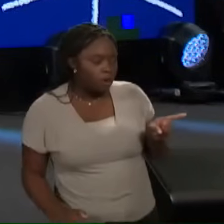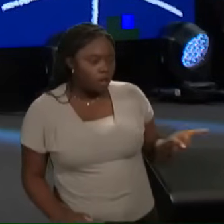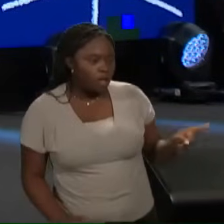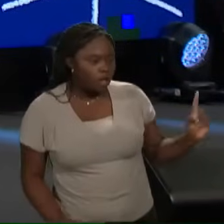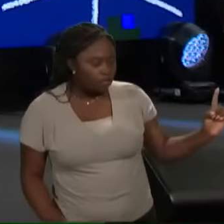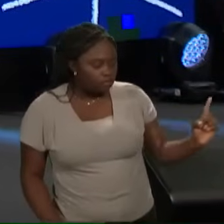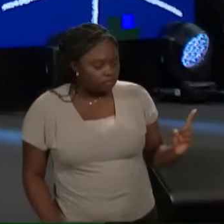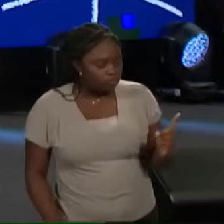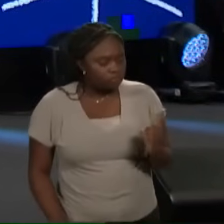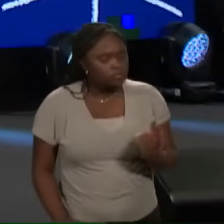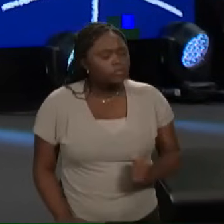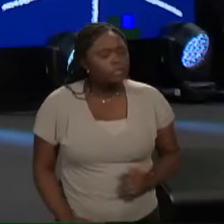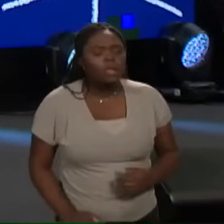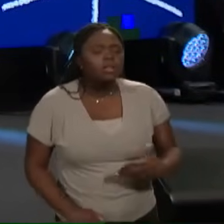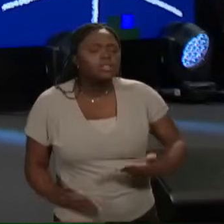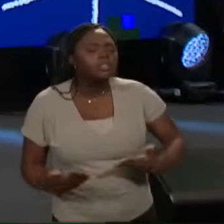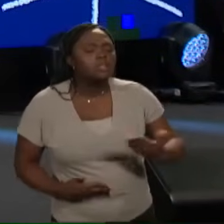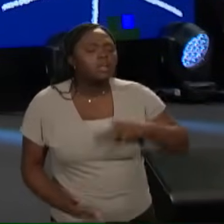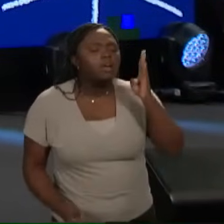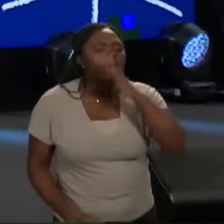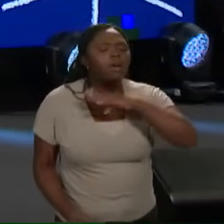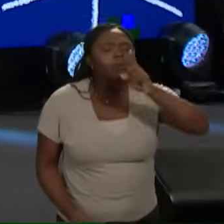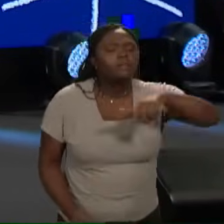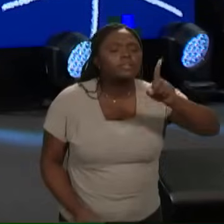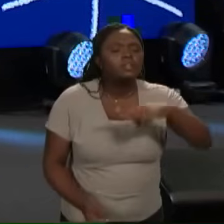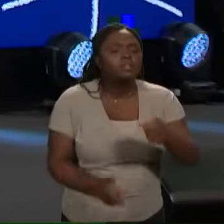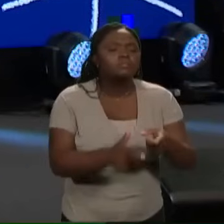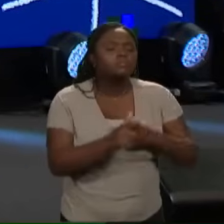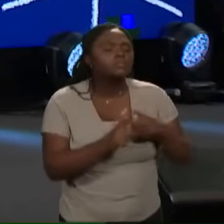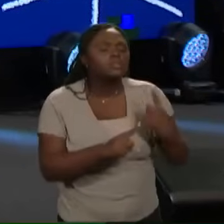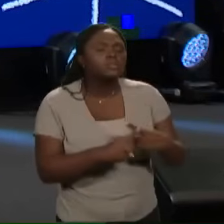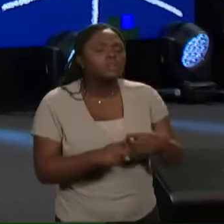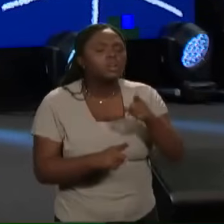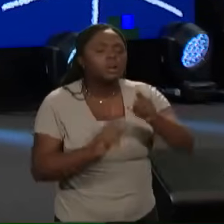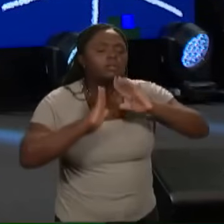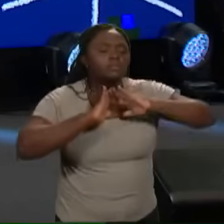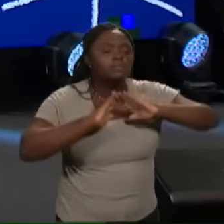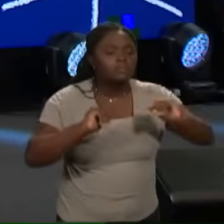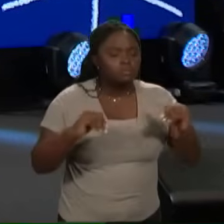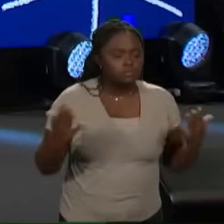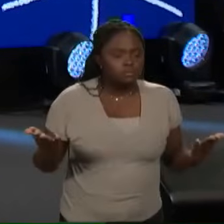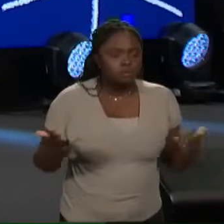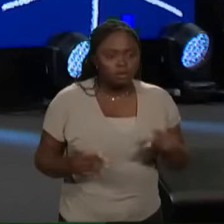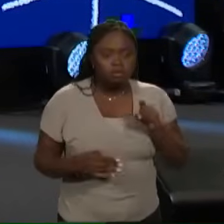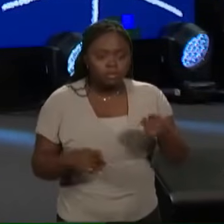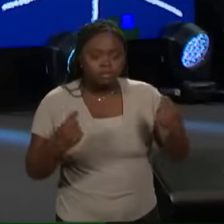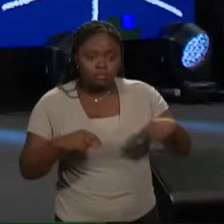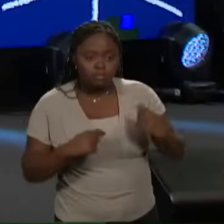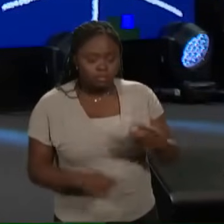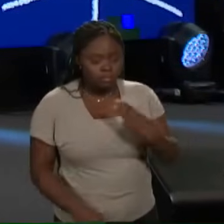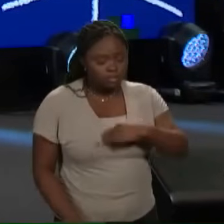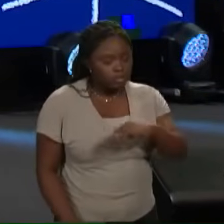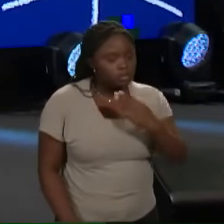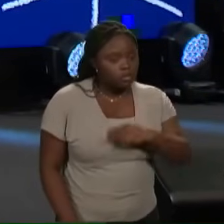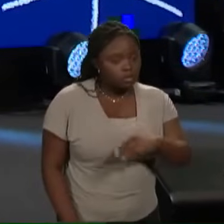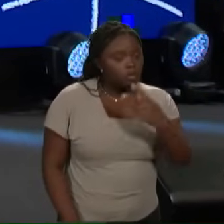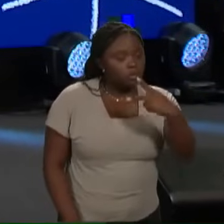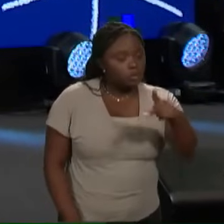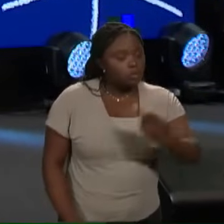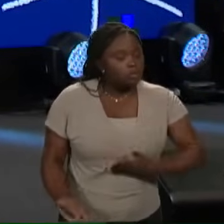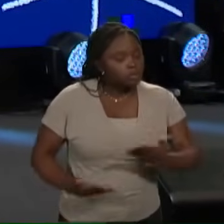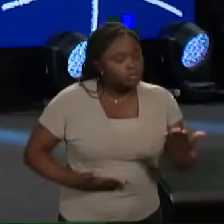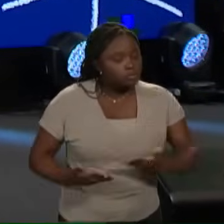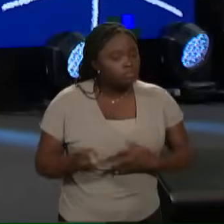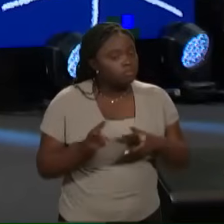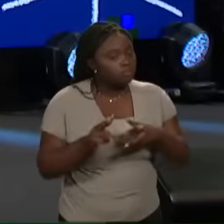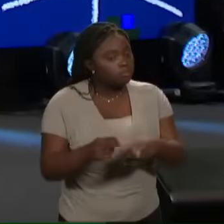mau, cancelei toda a sua dívida porque você me implorou. Você não devia ter tido misericórdia do seu conservo como eu